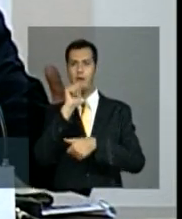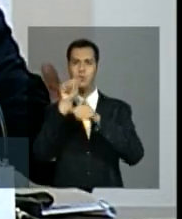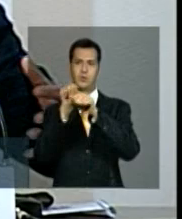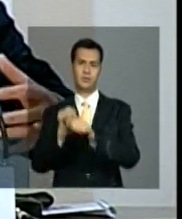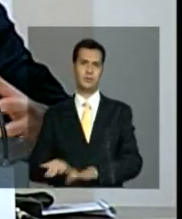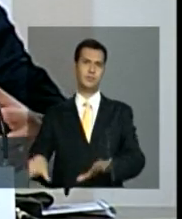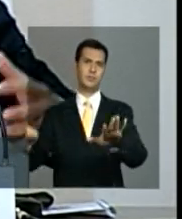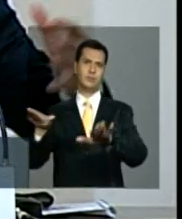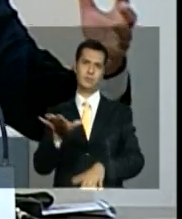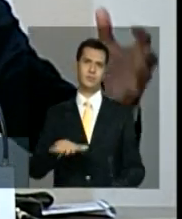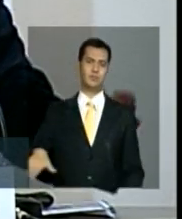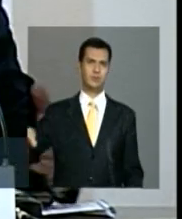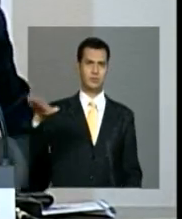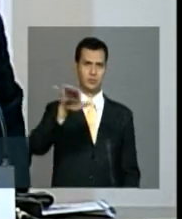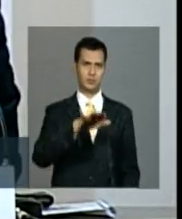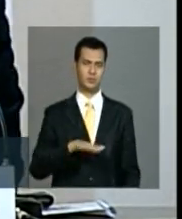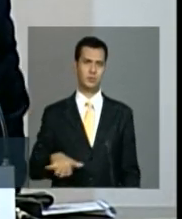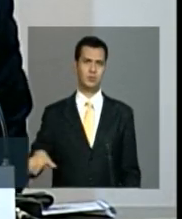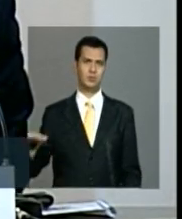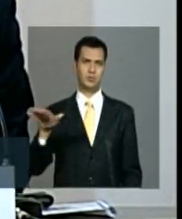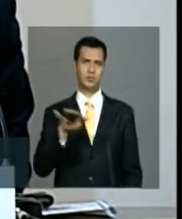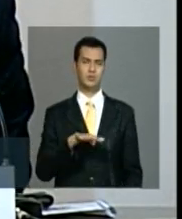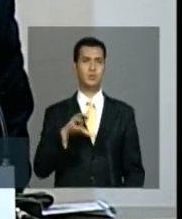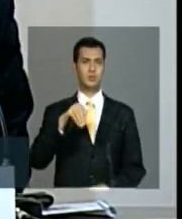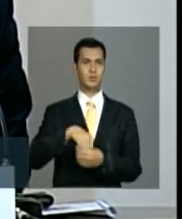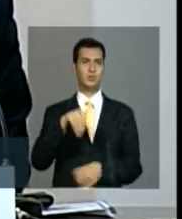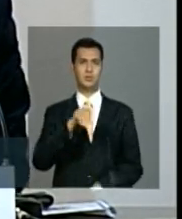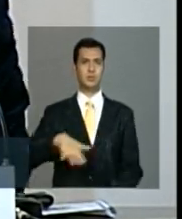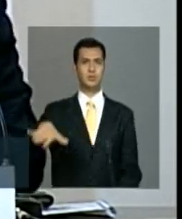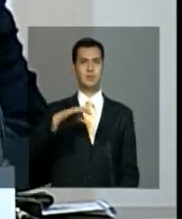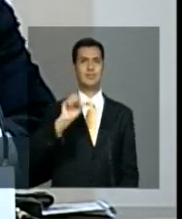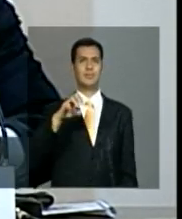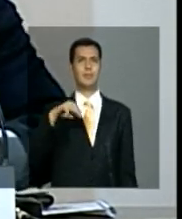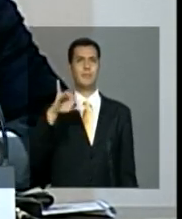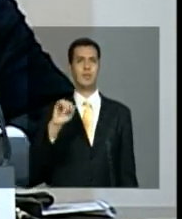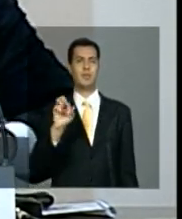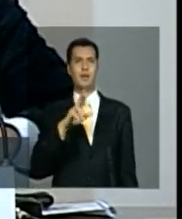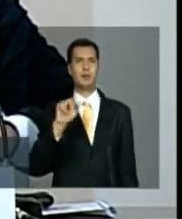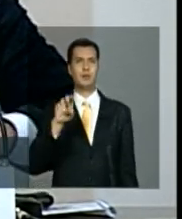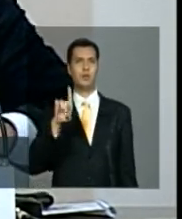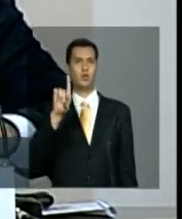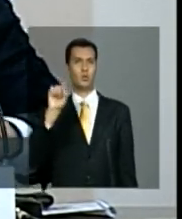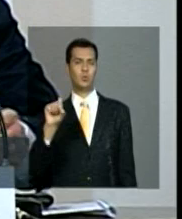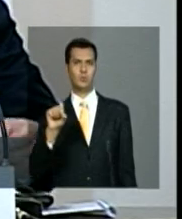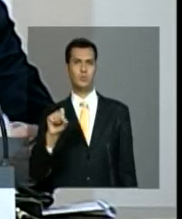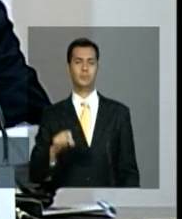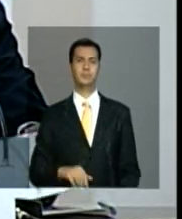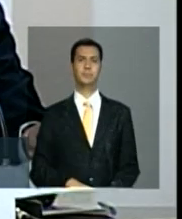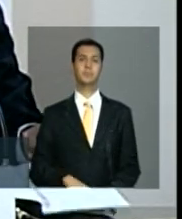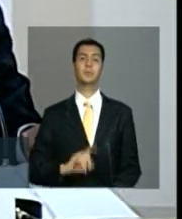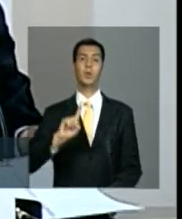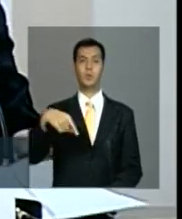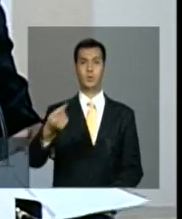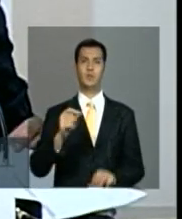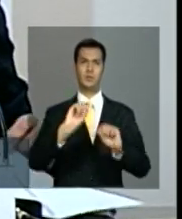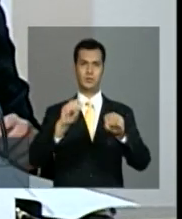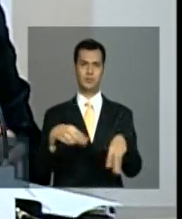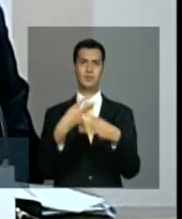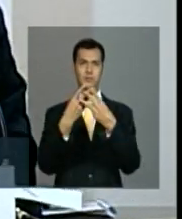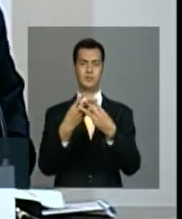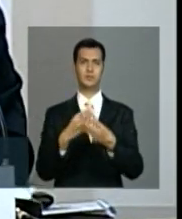é em todas as regiões do semiárido do nordeste brasileiro e a próxima lâmina